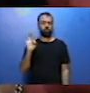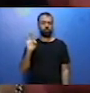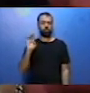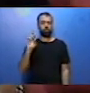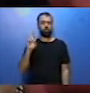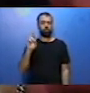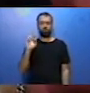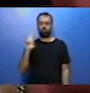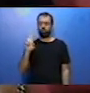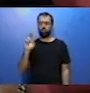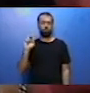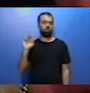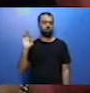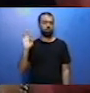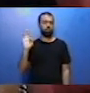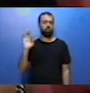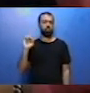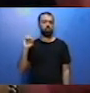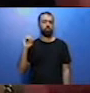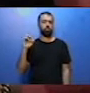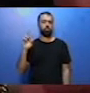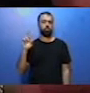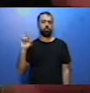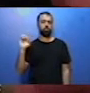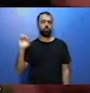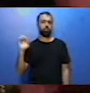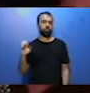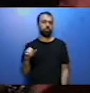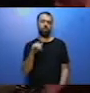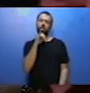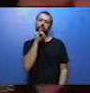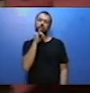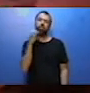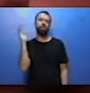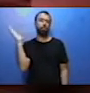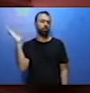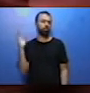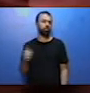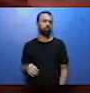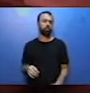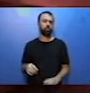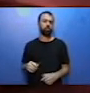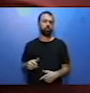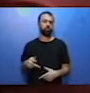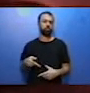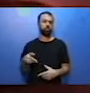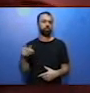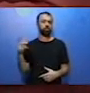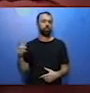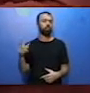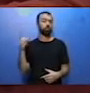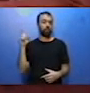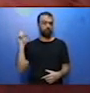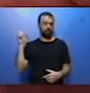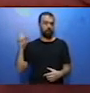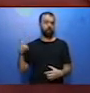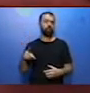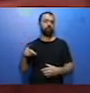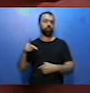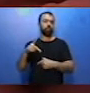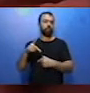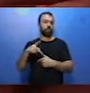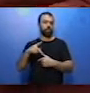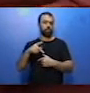proteínas vejamos alguns exemplos de alimentos construtores são construtores vai construir reparar